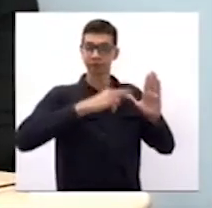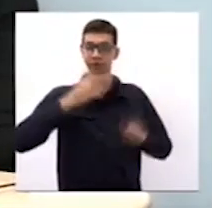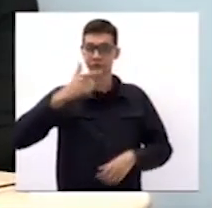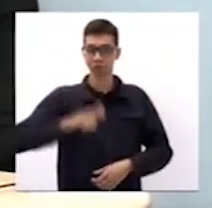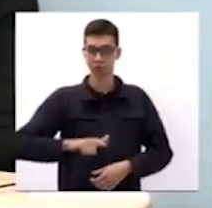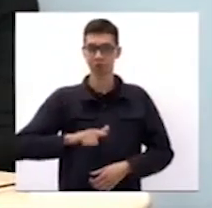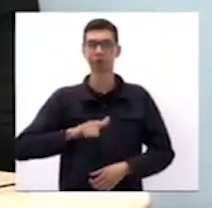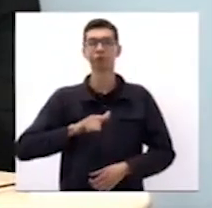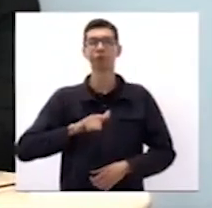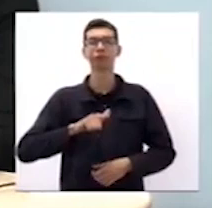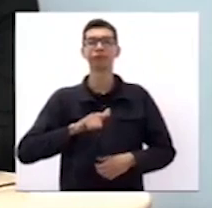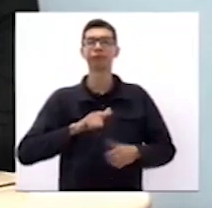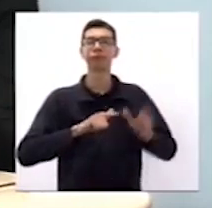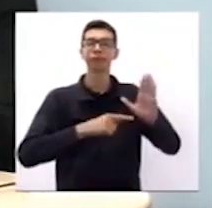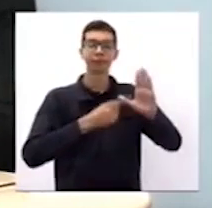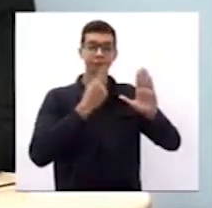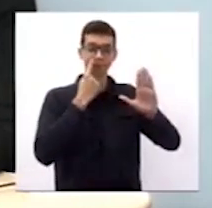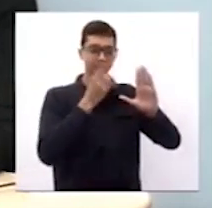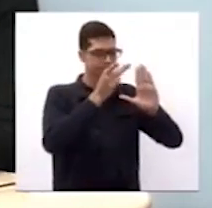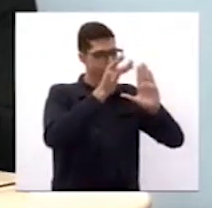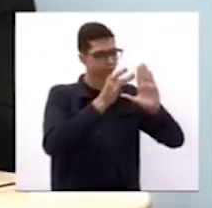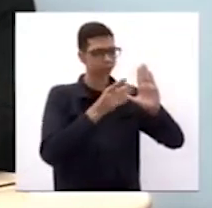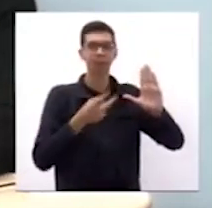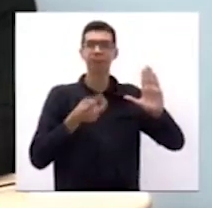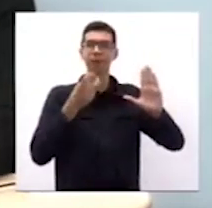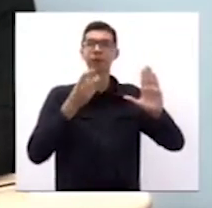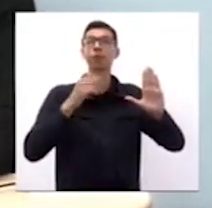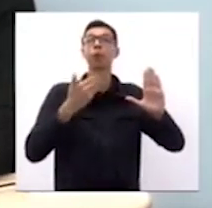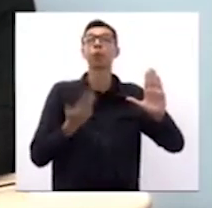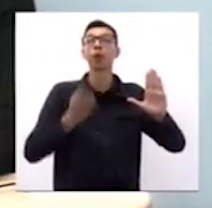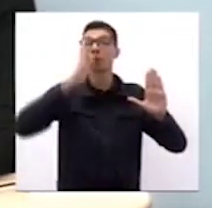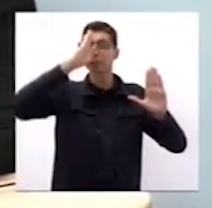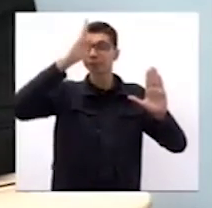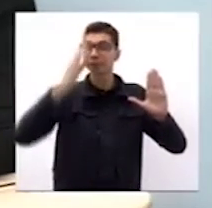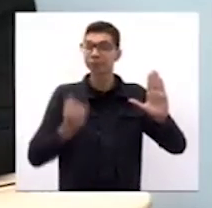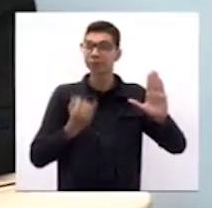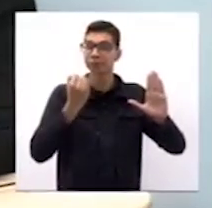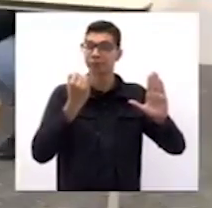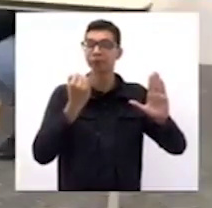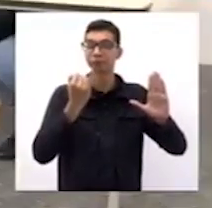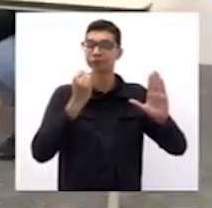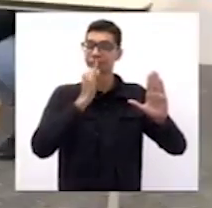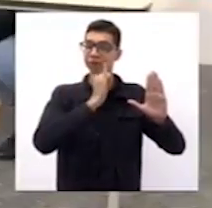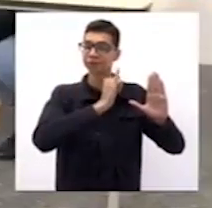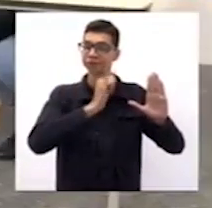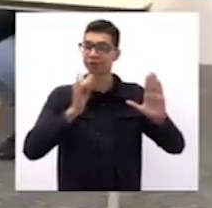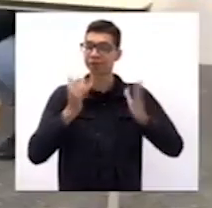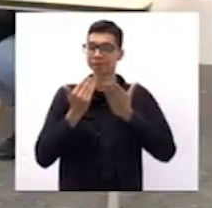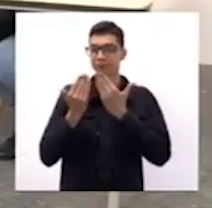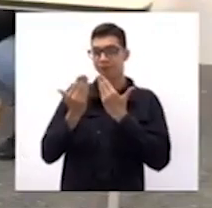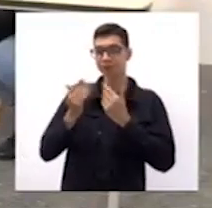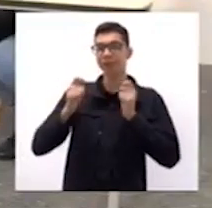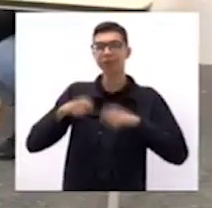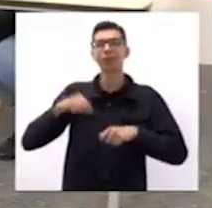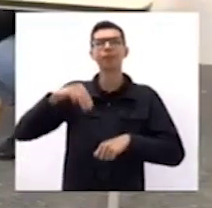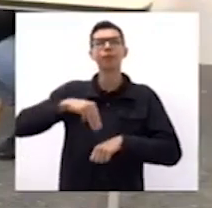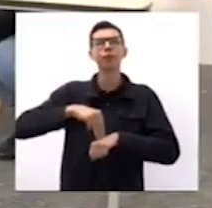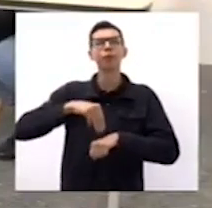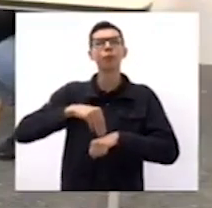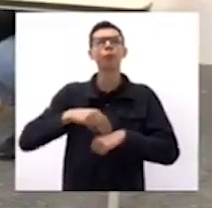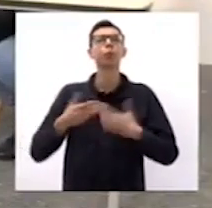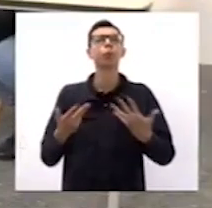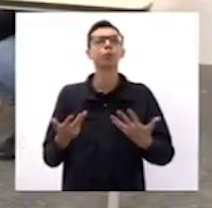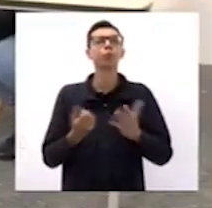mais pertinente e importante dessa pauta e socializa aqui com a gente no chat. Quantos minutinhos, João? 3.